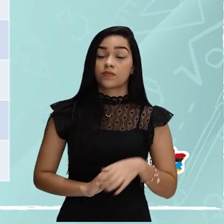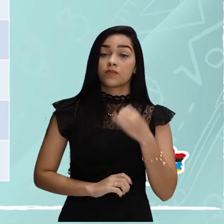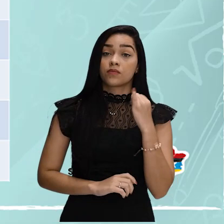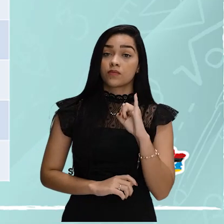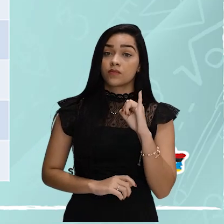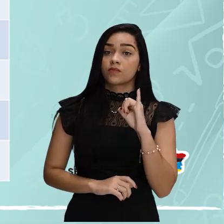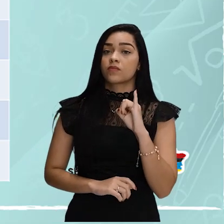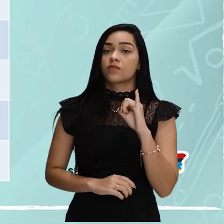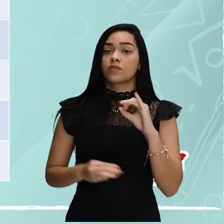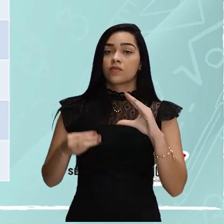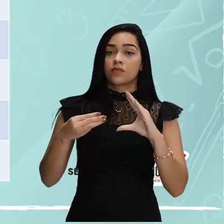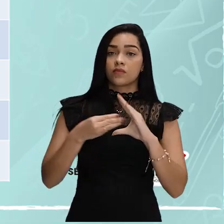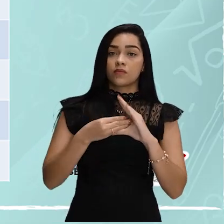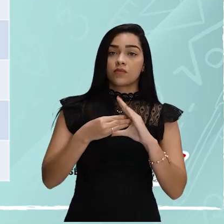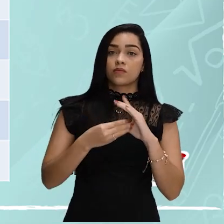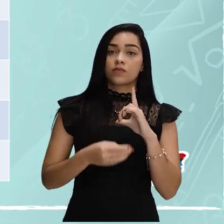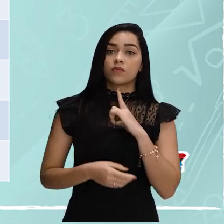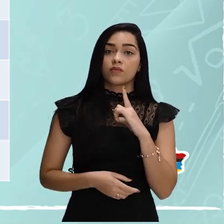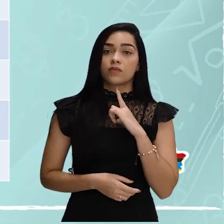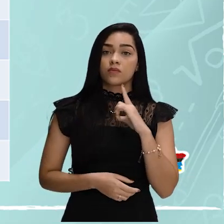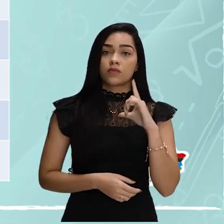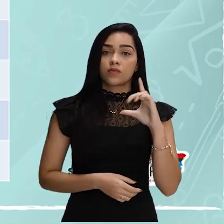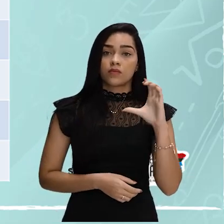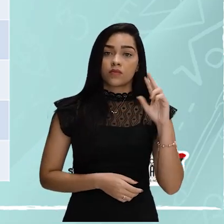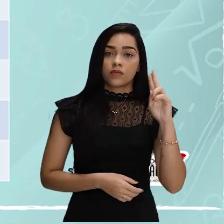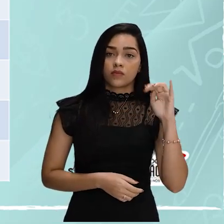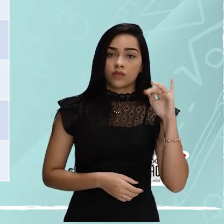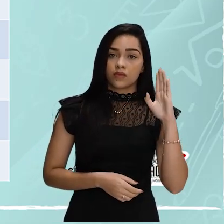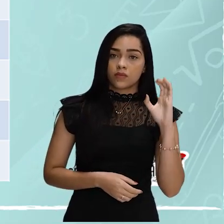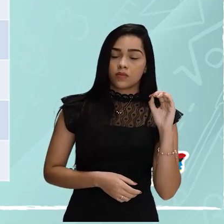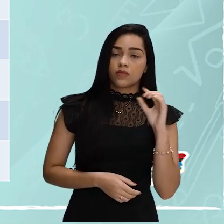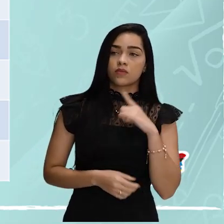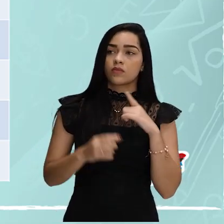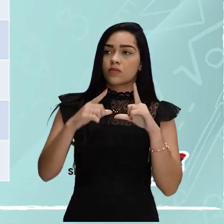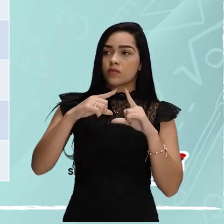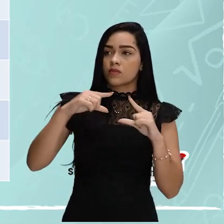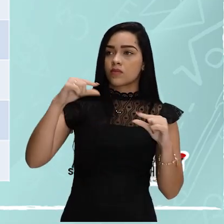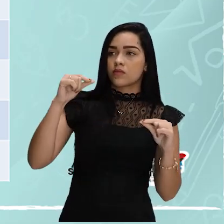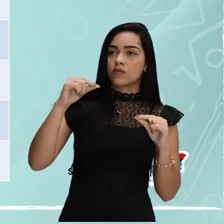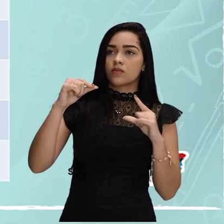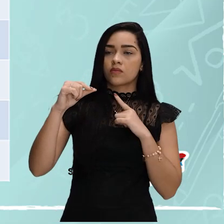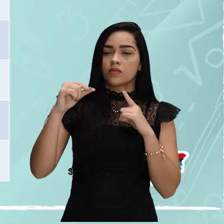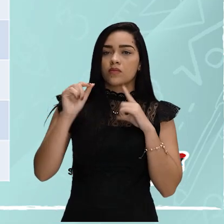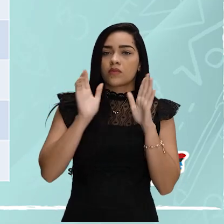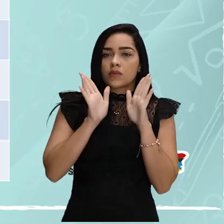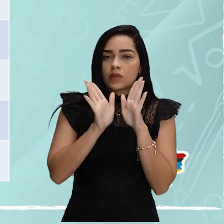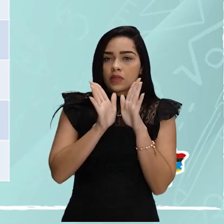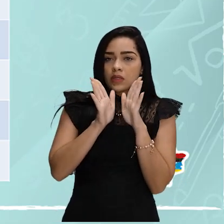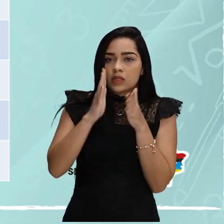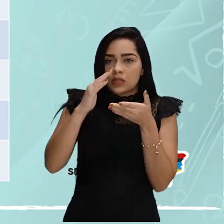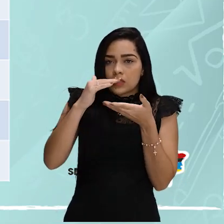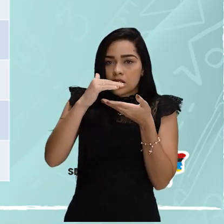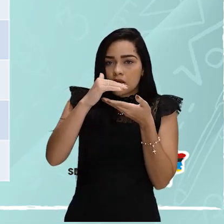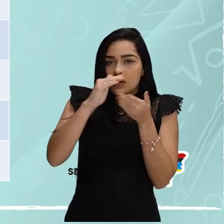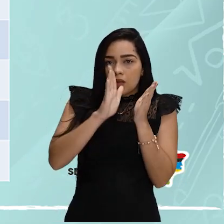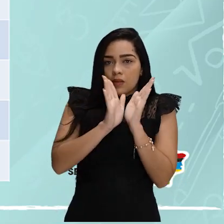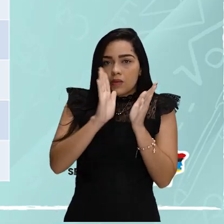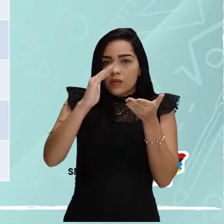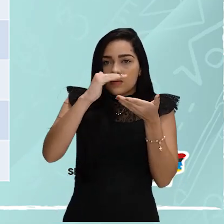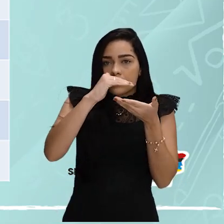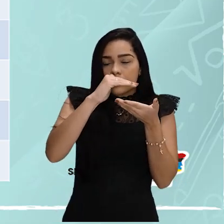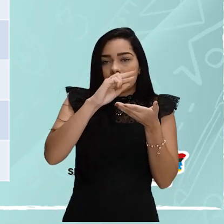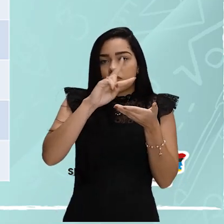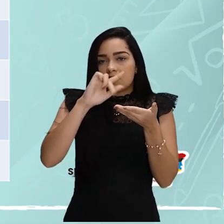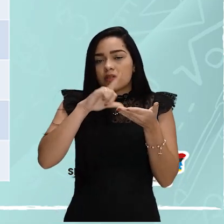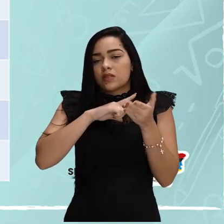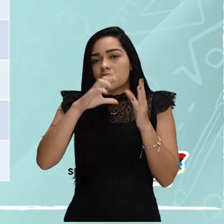a célula tiver um formato cúbico, porque quando a célula está apertadinha entre várias outras células,